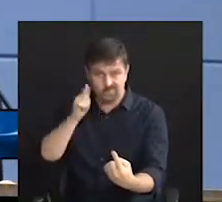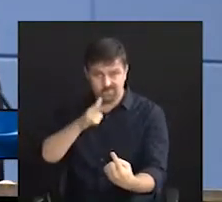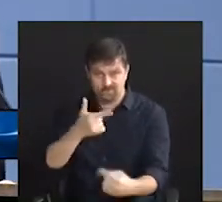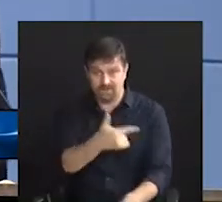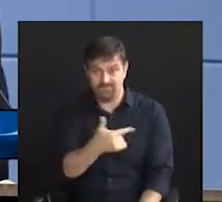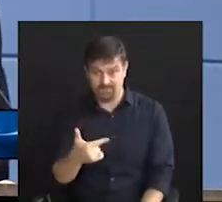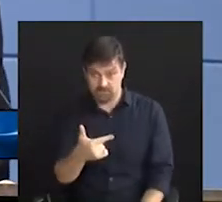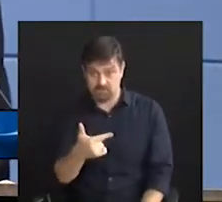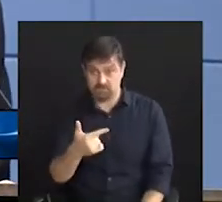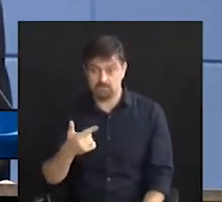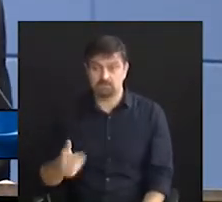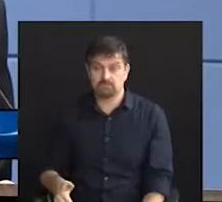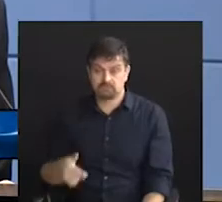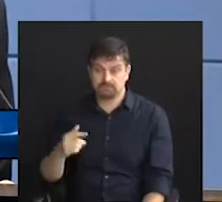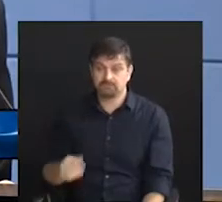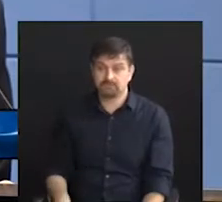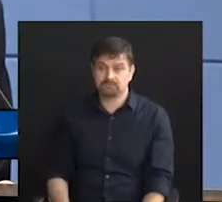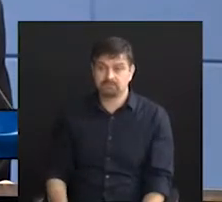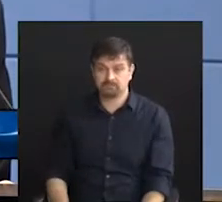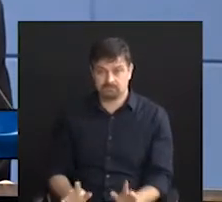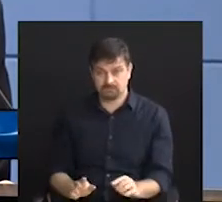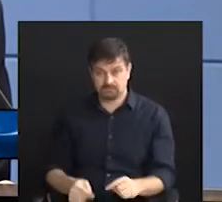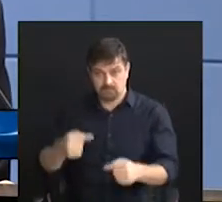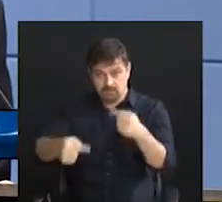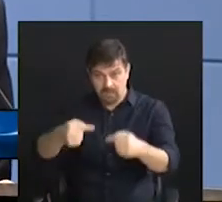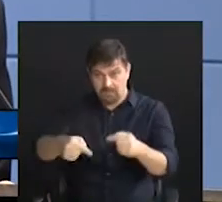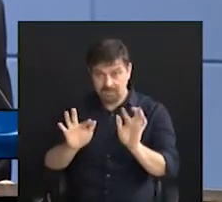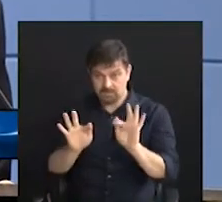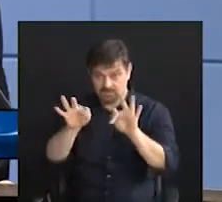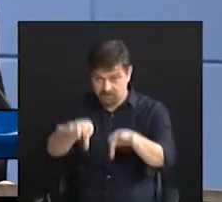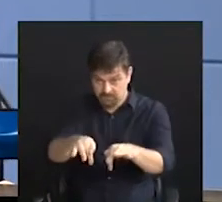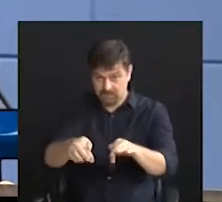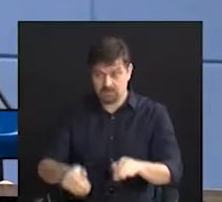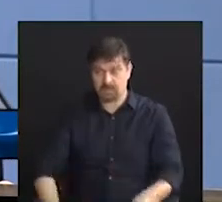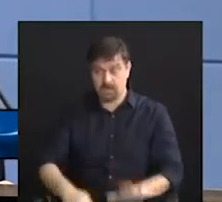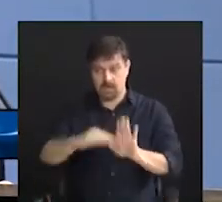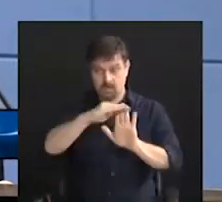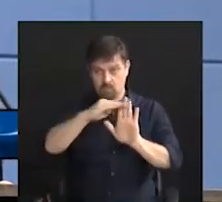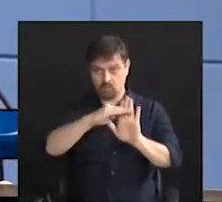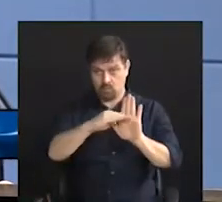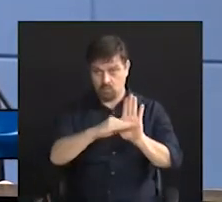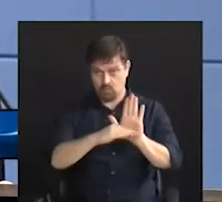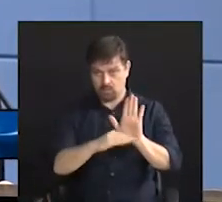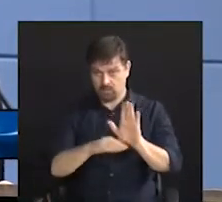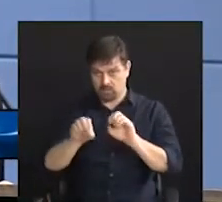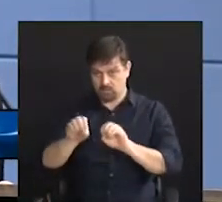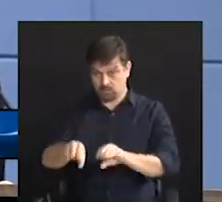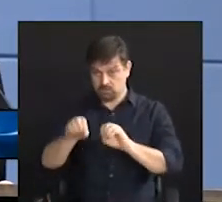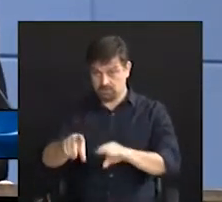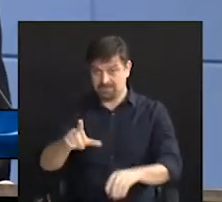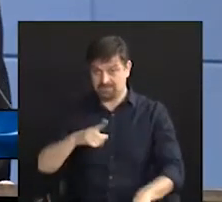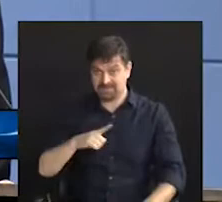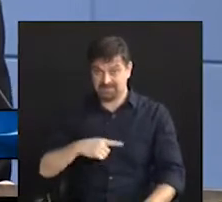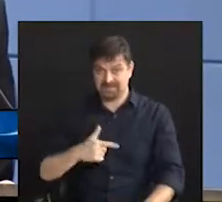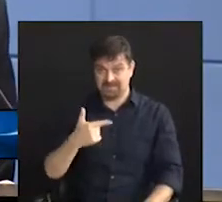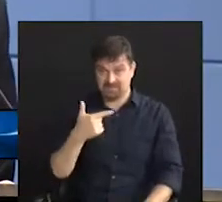metas. Ao final do debate, esse plano que aqui está, ele contempla